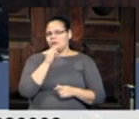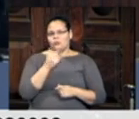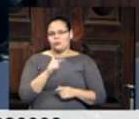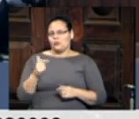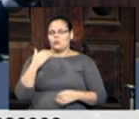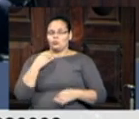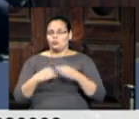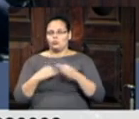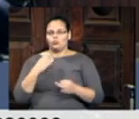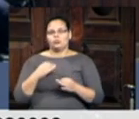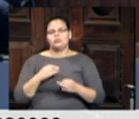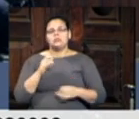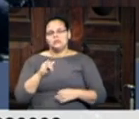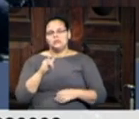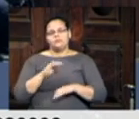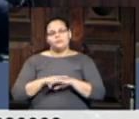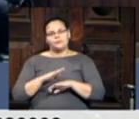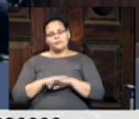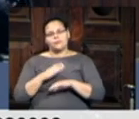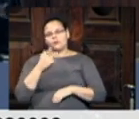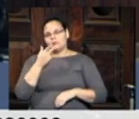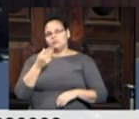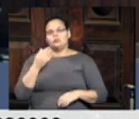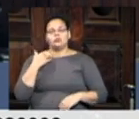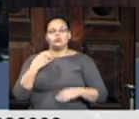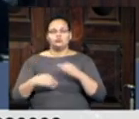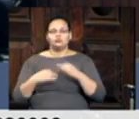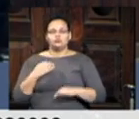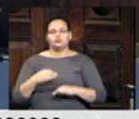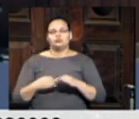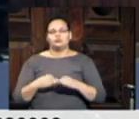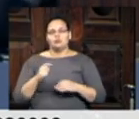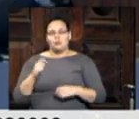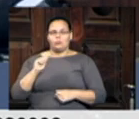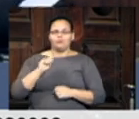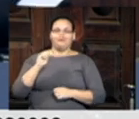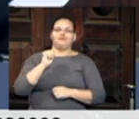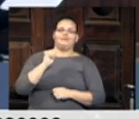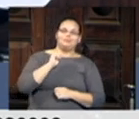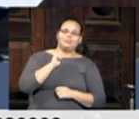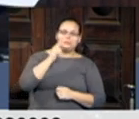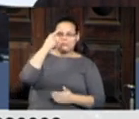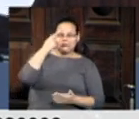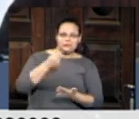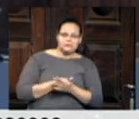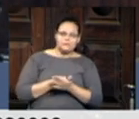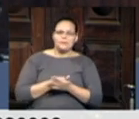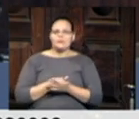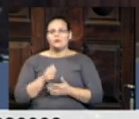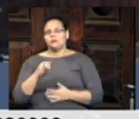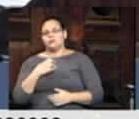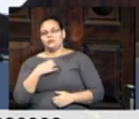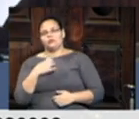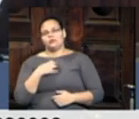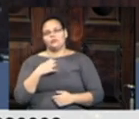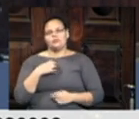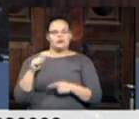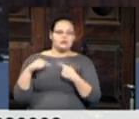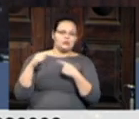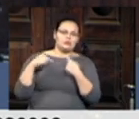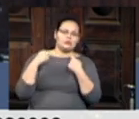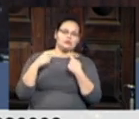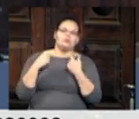de um juiz que fora pressionado a tomar decisões, que se sentiu